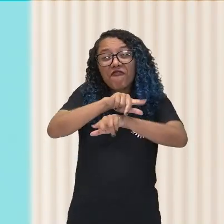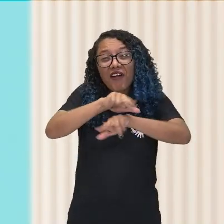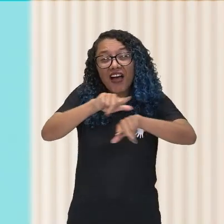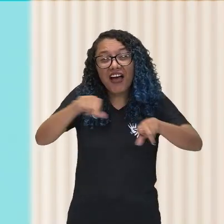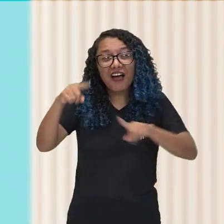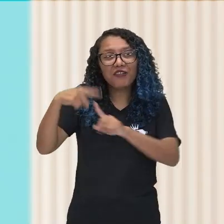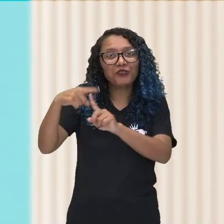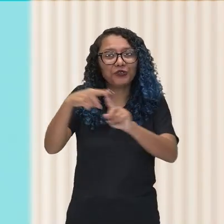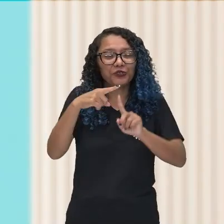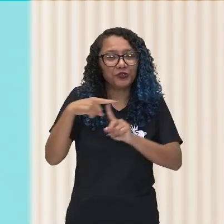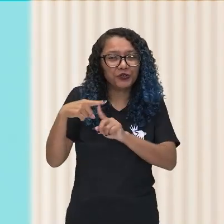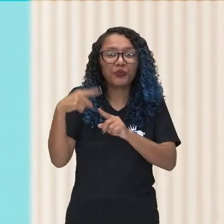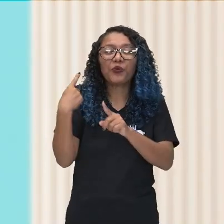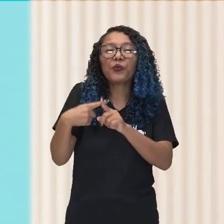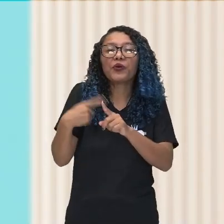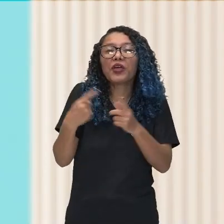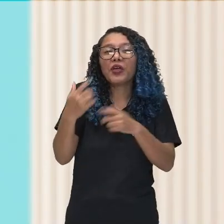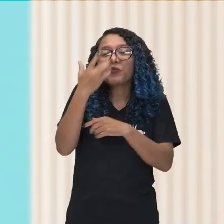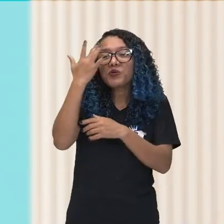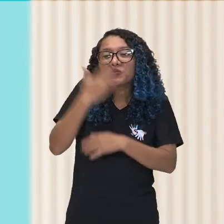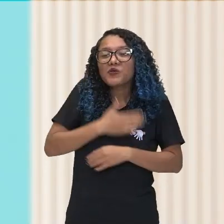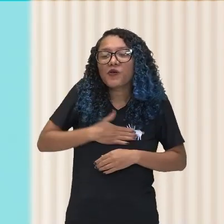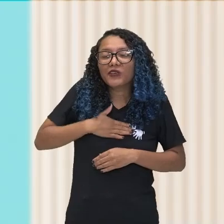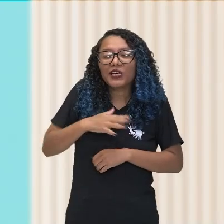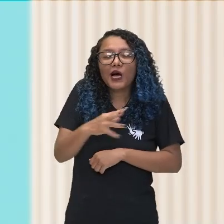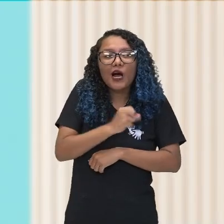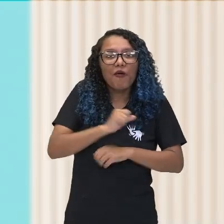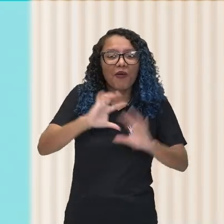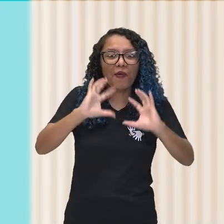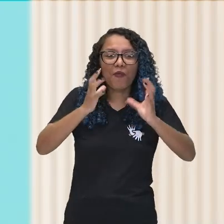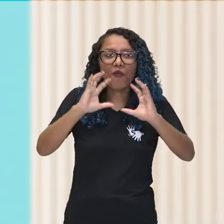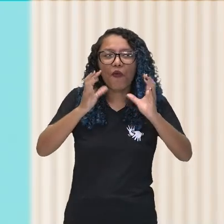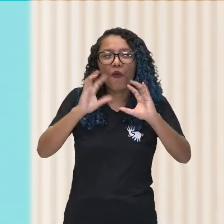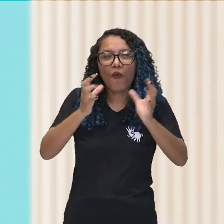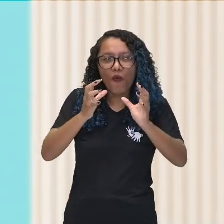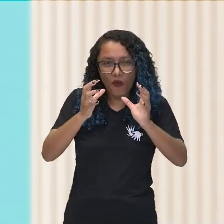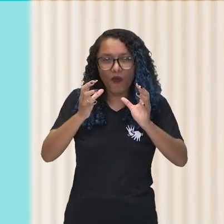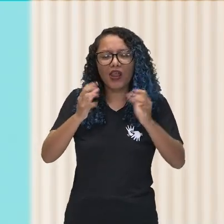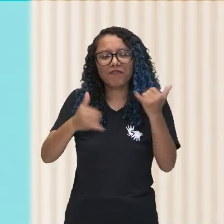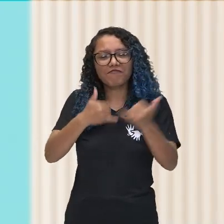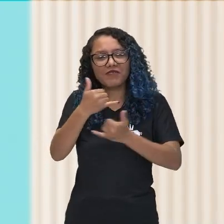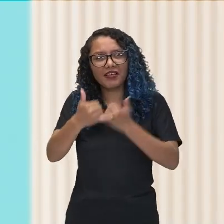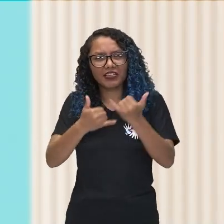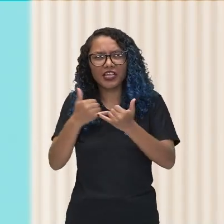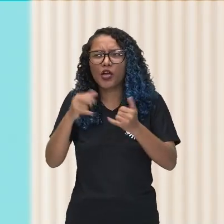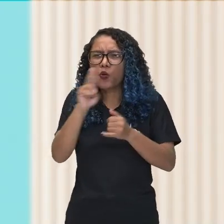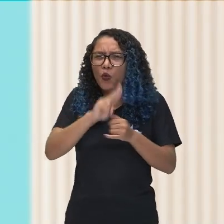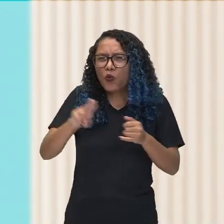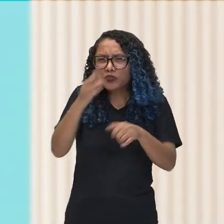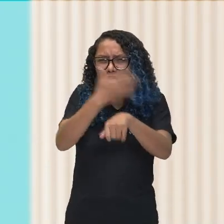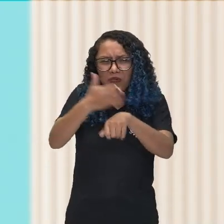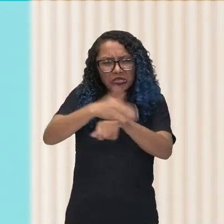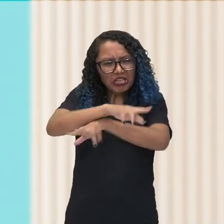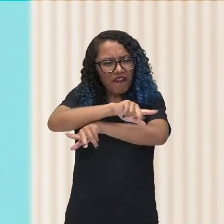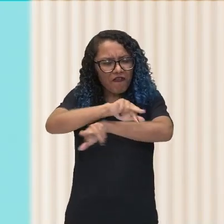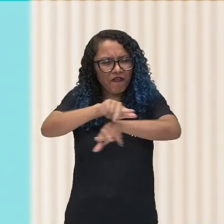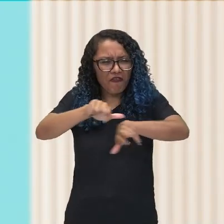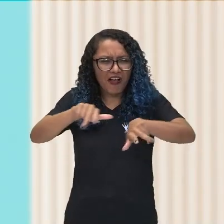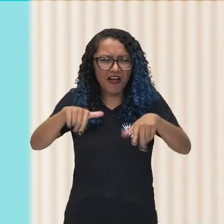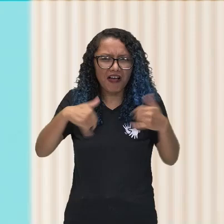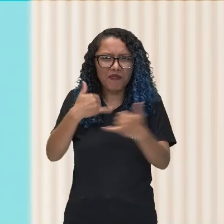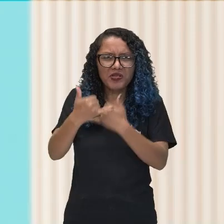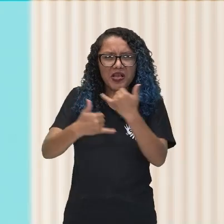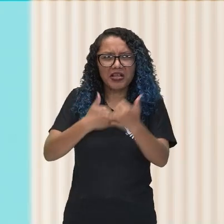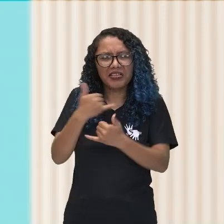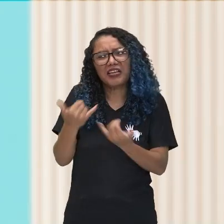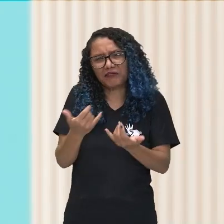gostam tanto da bola, né, esse brinquedo tão universal, acabam usando ele de várias formas diferentes. O que vale mesmo é você